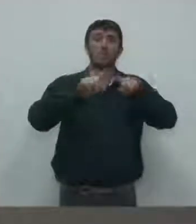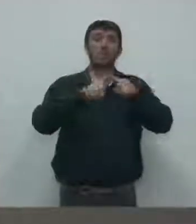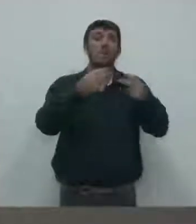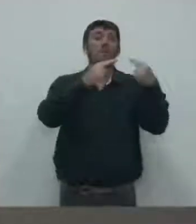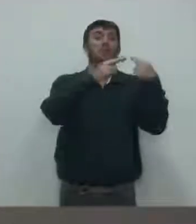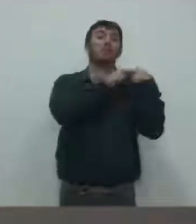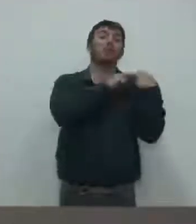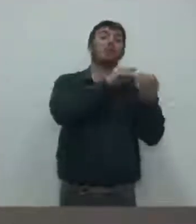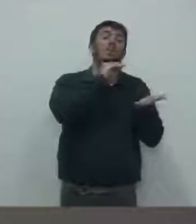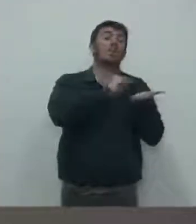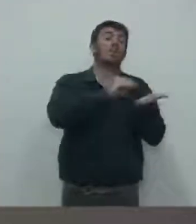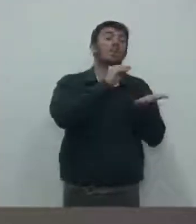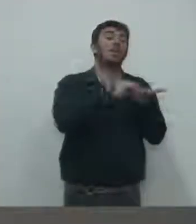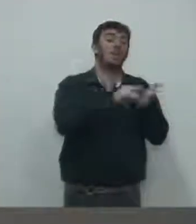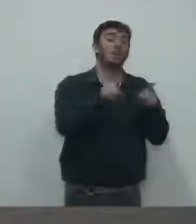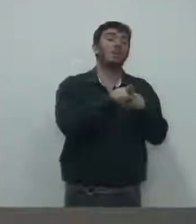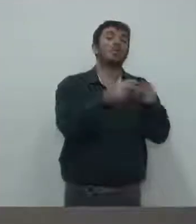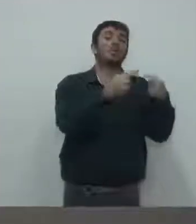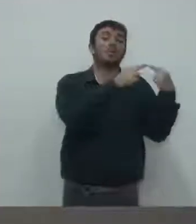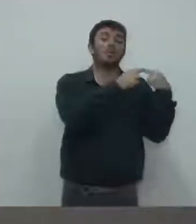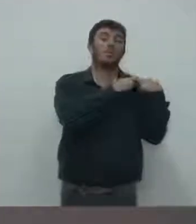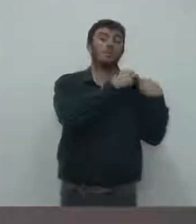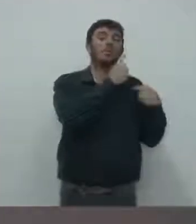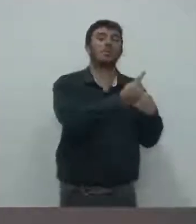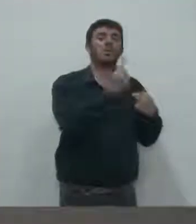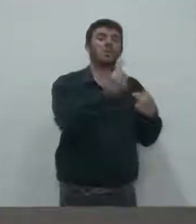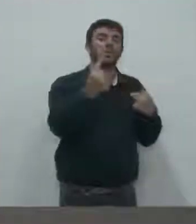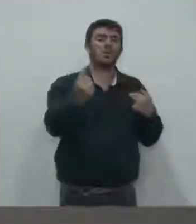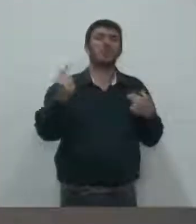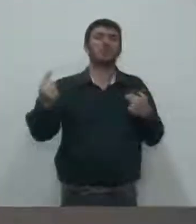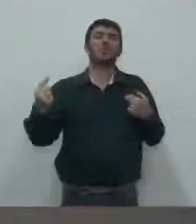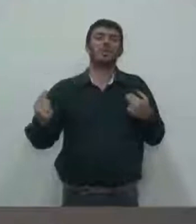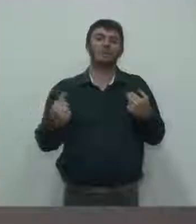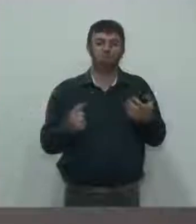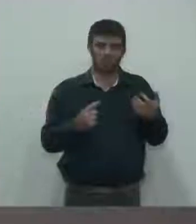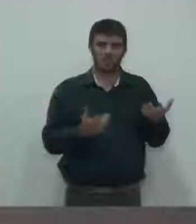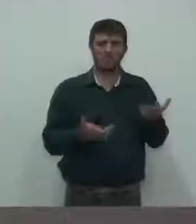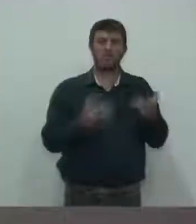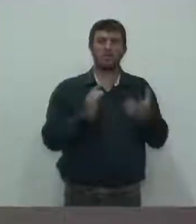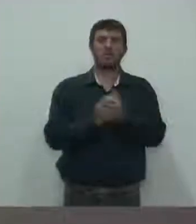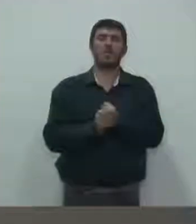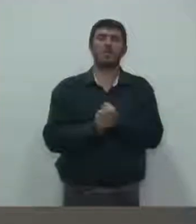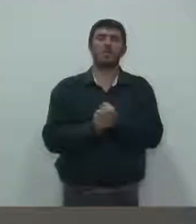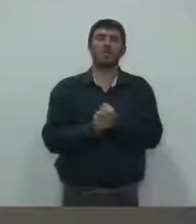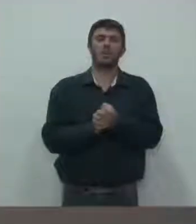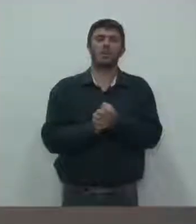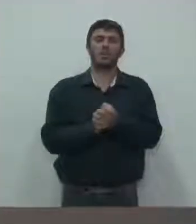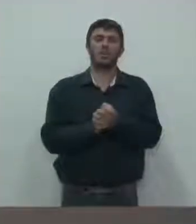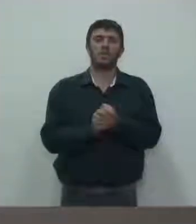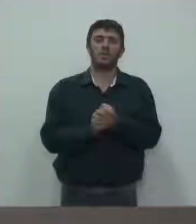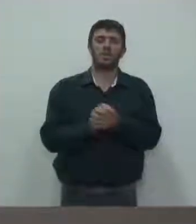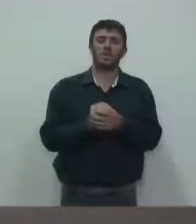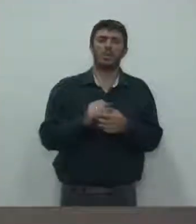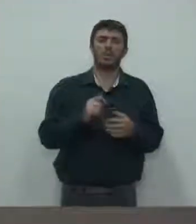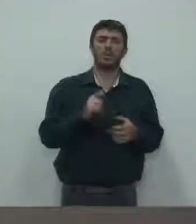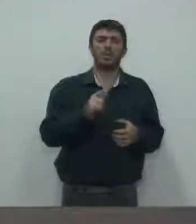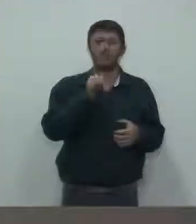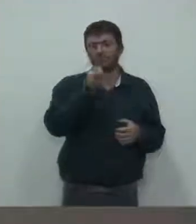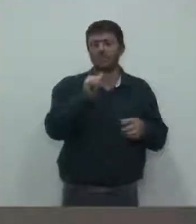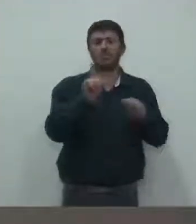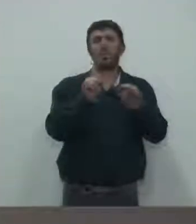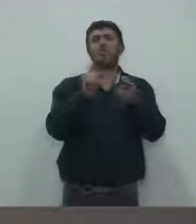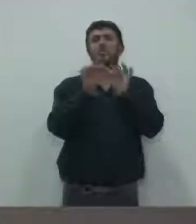função, cada diretor tem a sua função. E quando a gente pensa em indicador de desempenho, ele é muito simples aqui, vou dar um exemplo